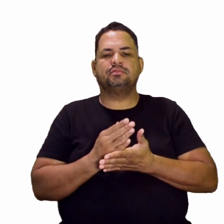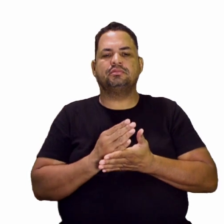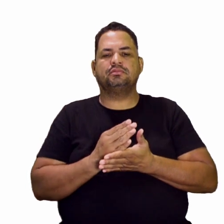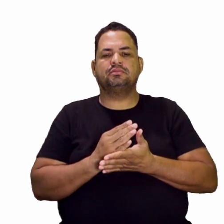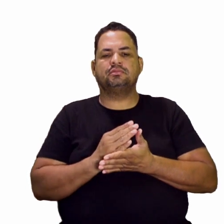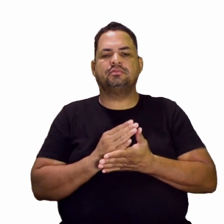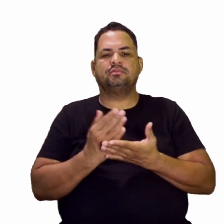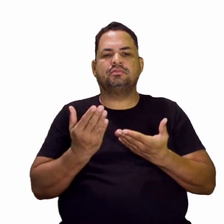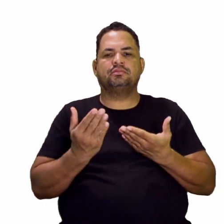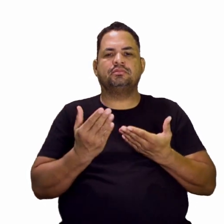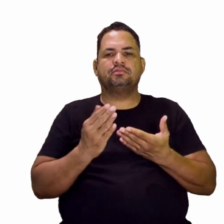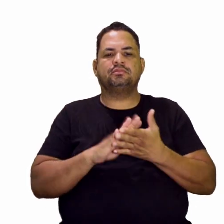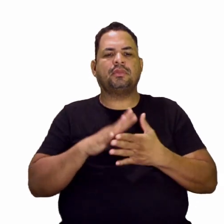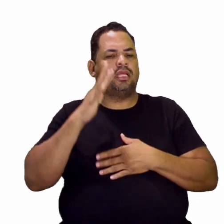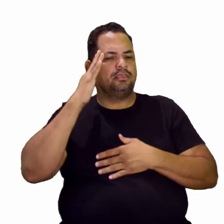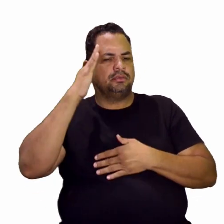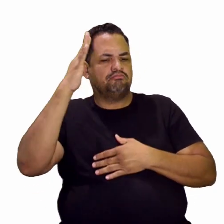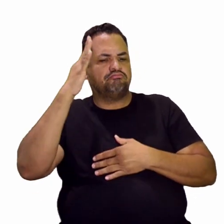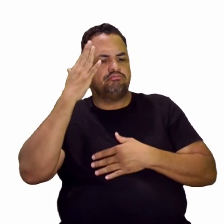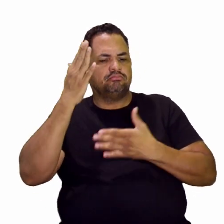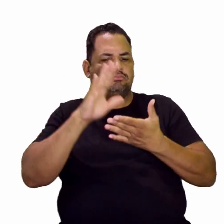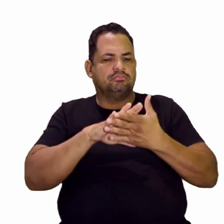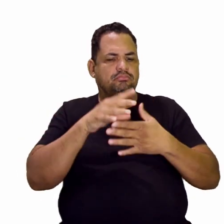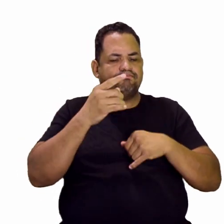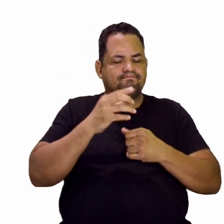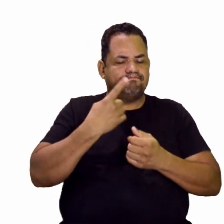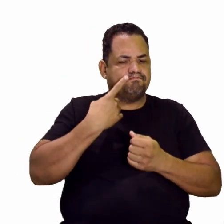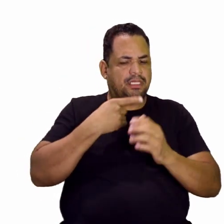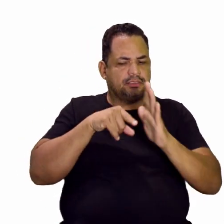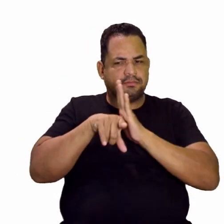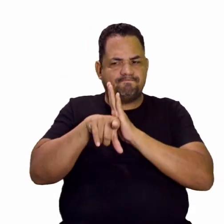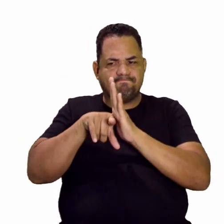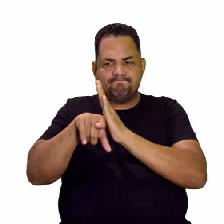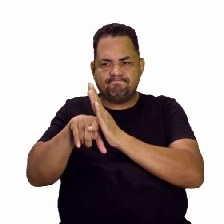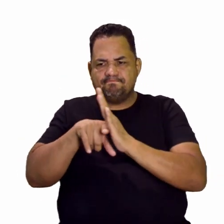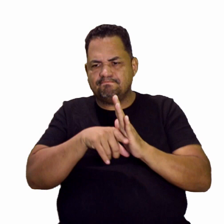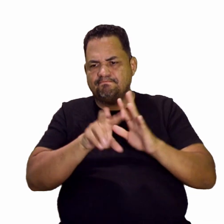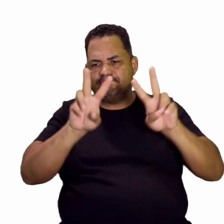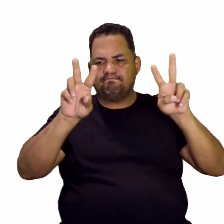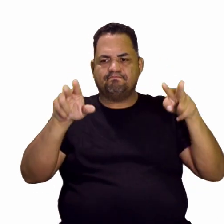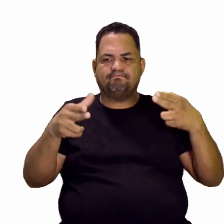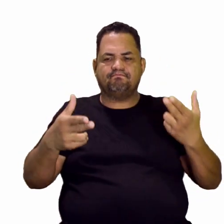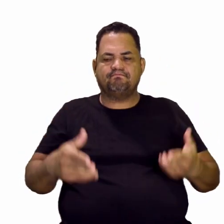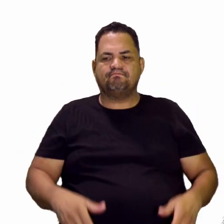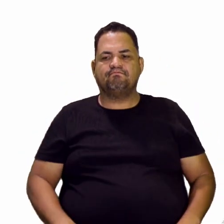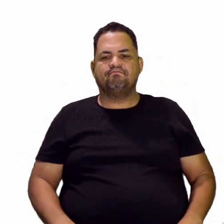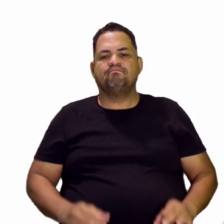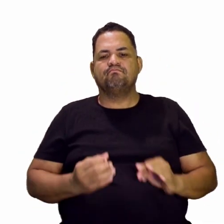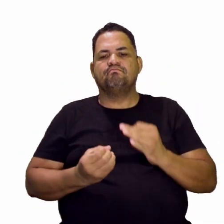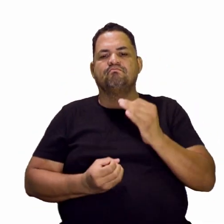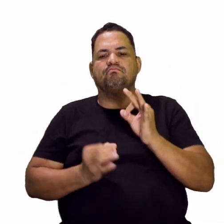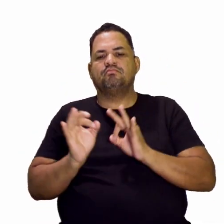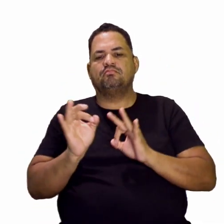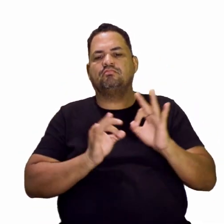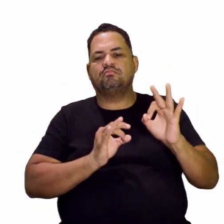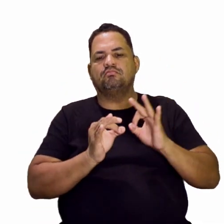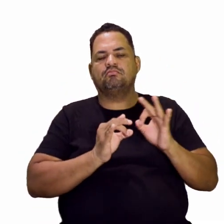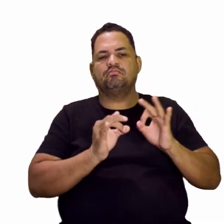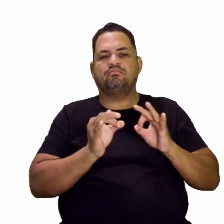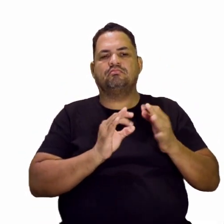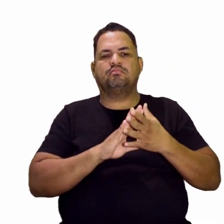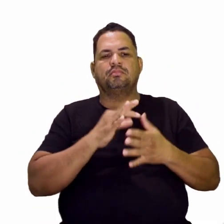a teorizar aquilo, a pesquisar sobre o assunto, né? E criou algumas